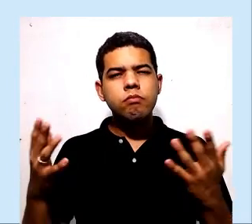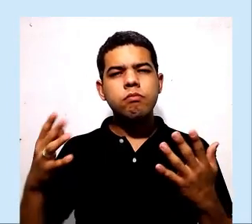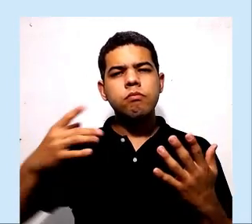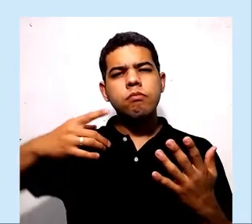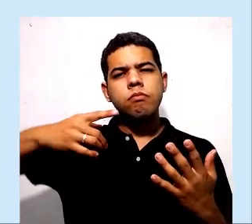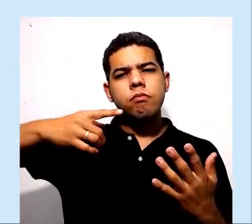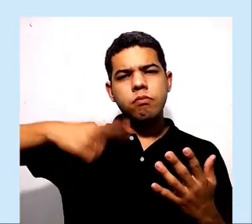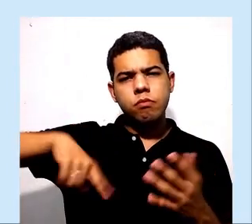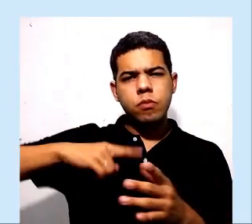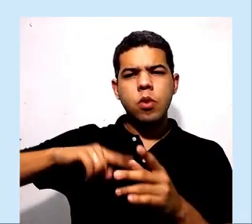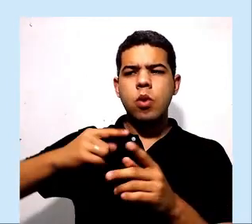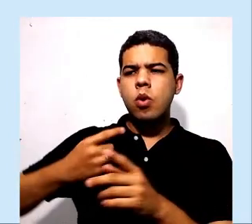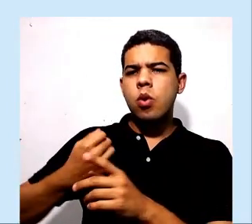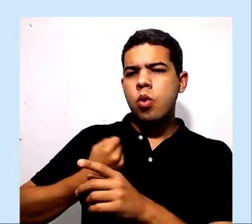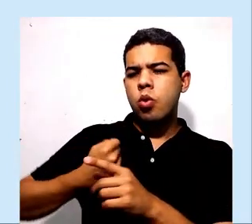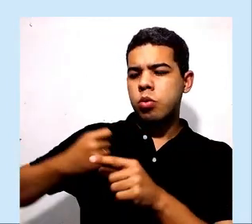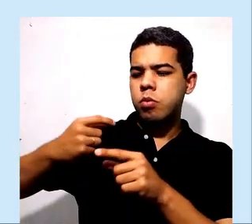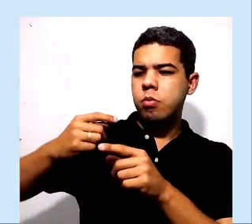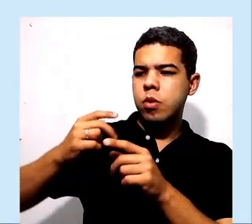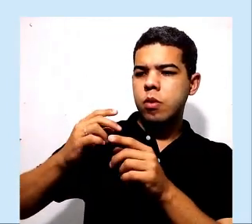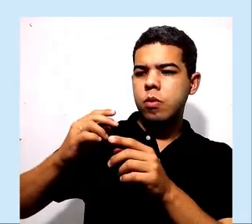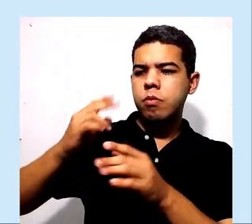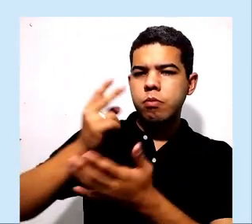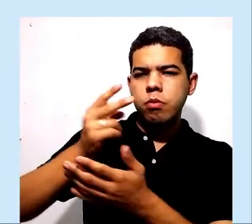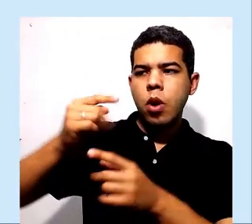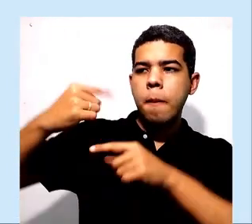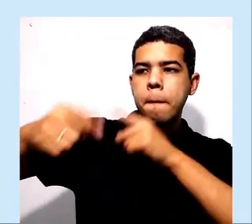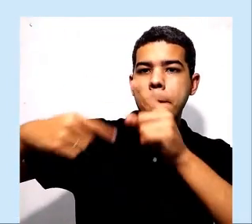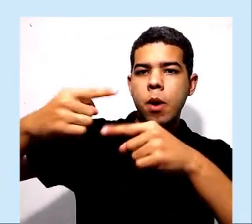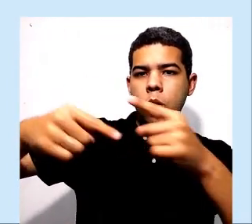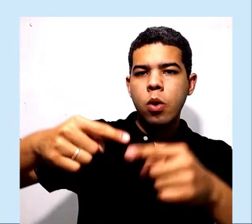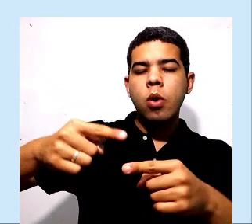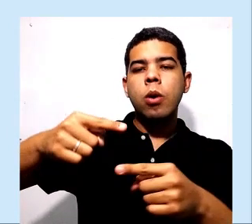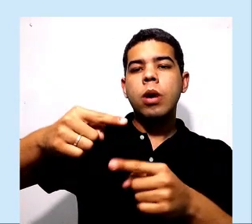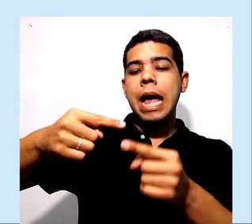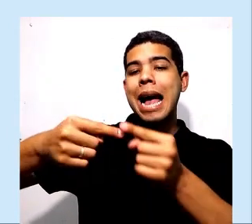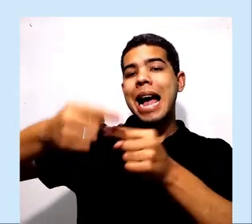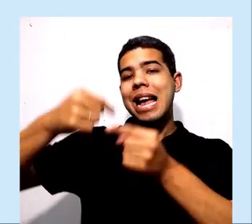a gente encontrar os próximos termos, é preciso saber o